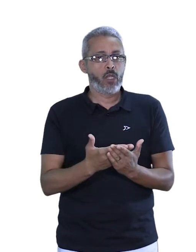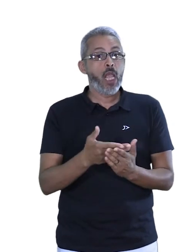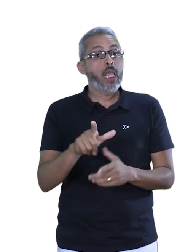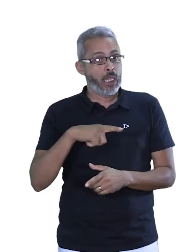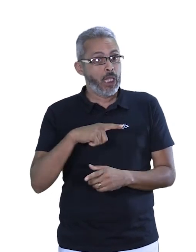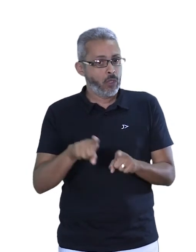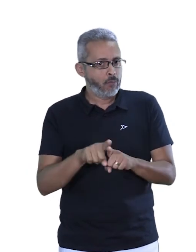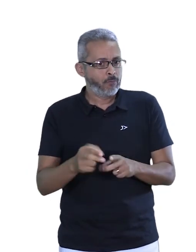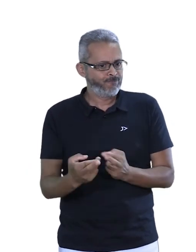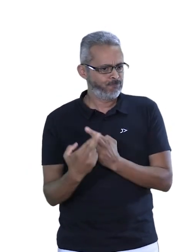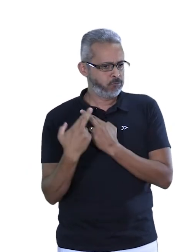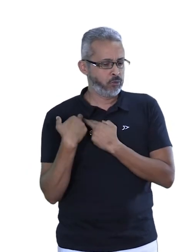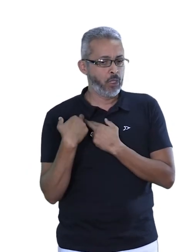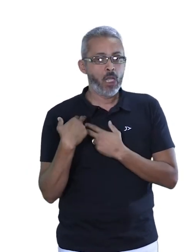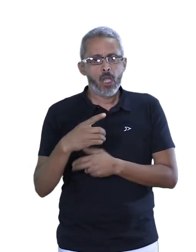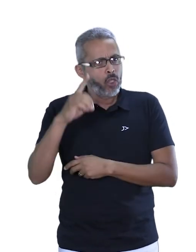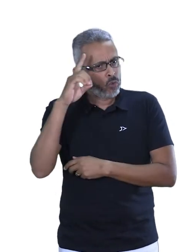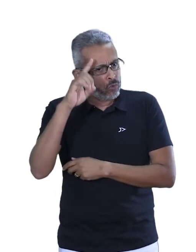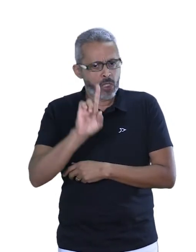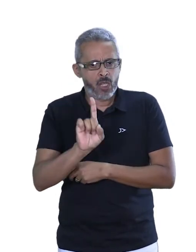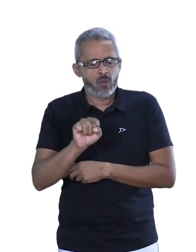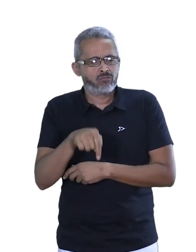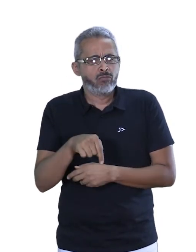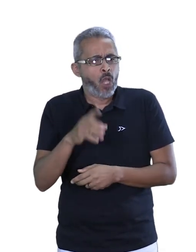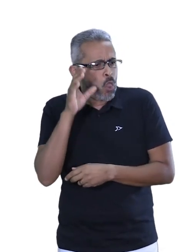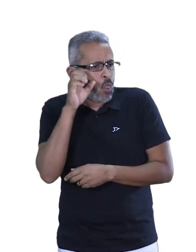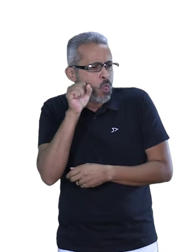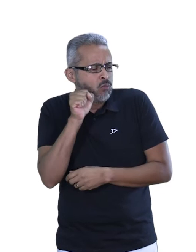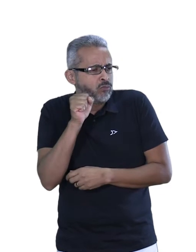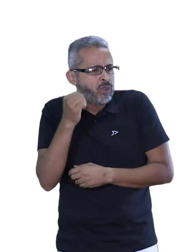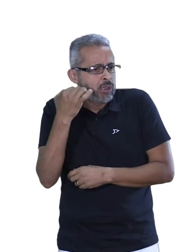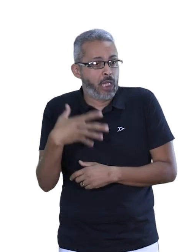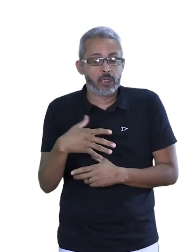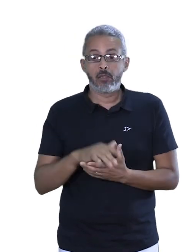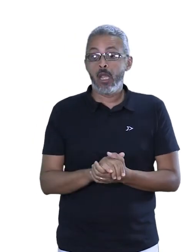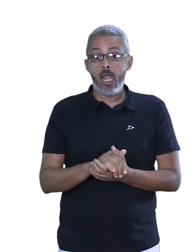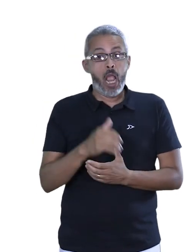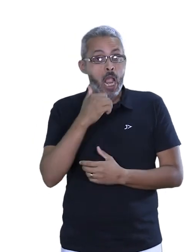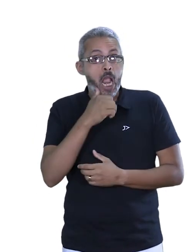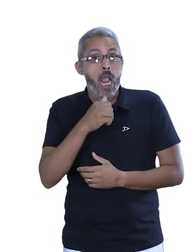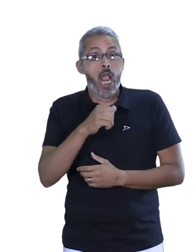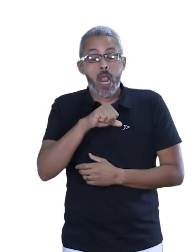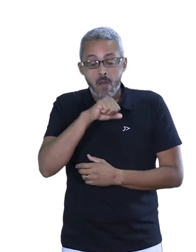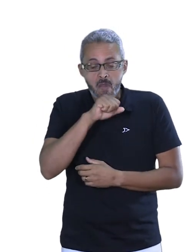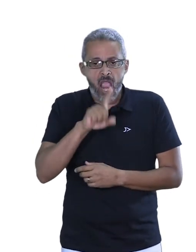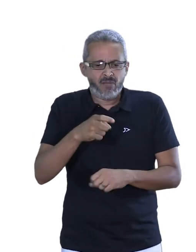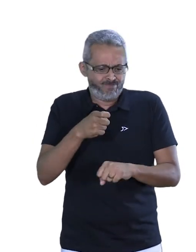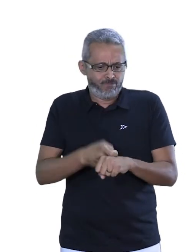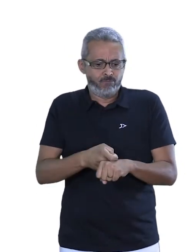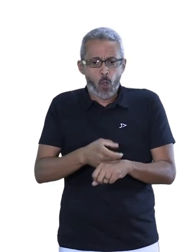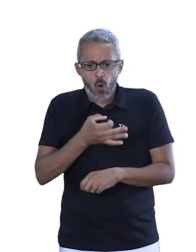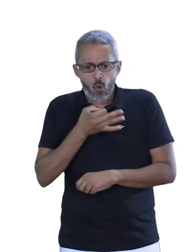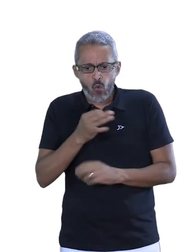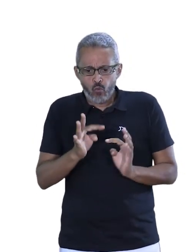muito responsável e não é todo dia que eu quero dormir tarde. Mas minha mãe é dura na queda. Ela tem argumento